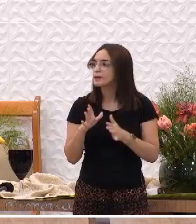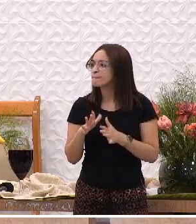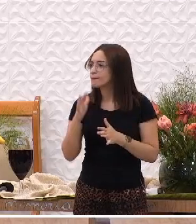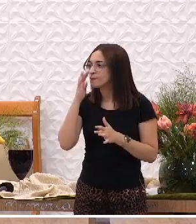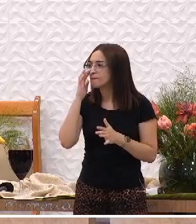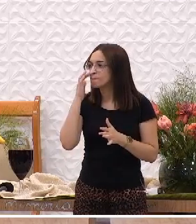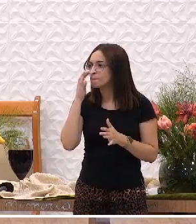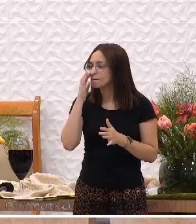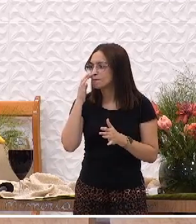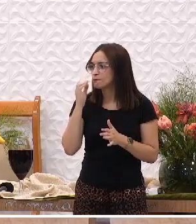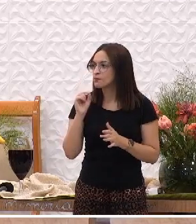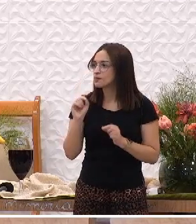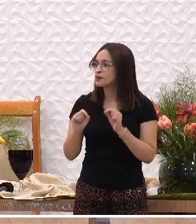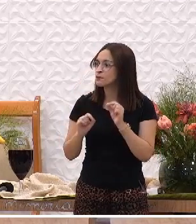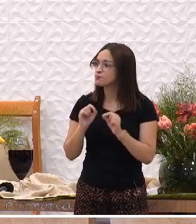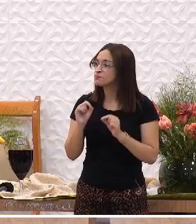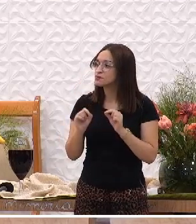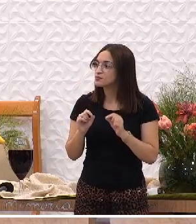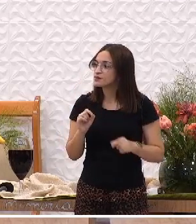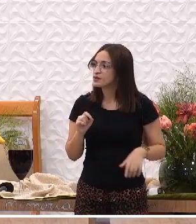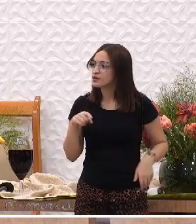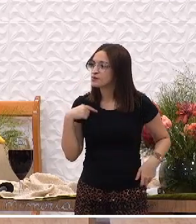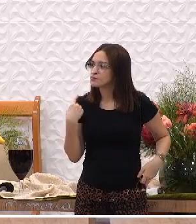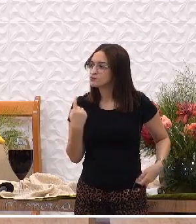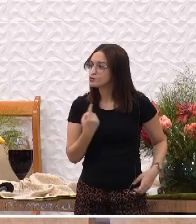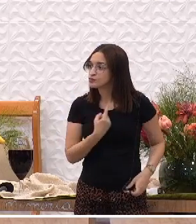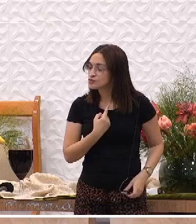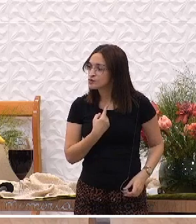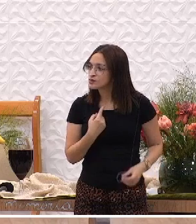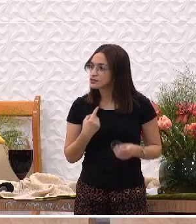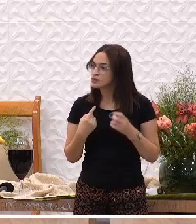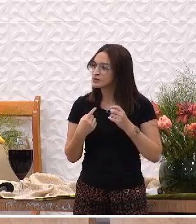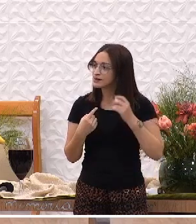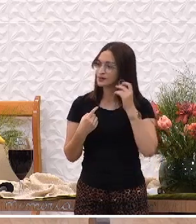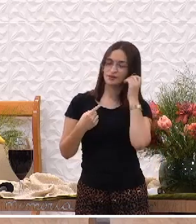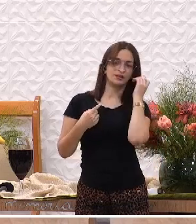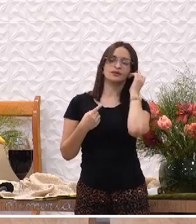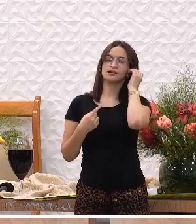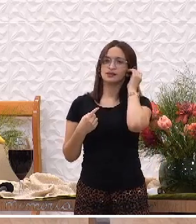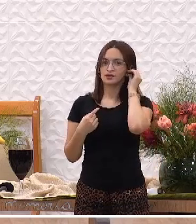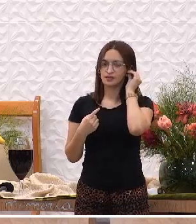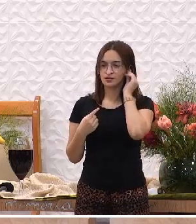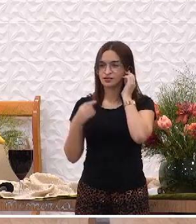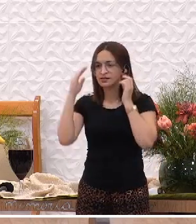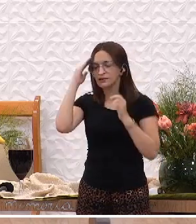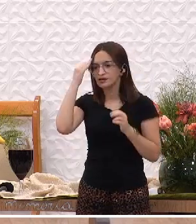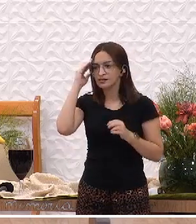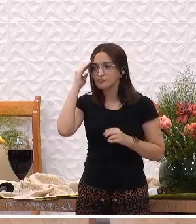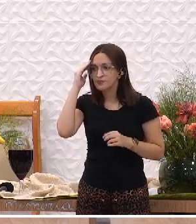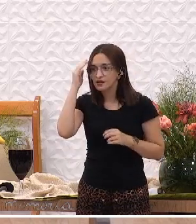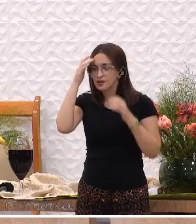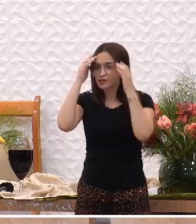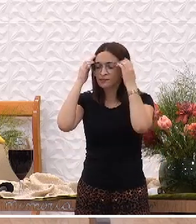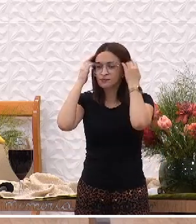Bíblia. O que é algo bem, para nós, né, que entendemos a Bíblia como o árbitro de todas as questões de